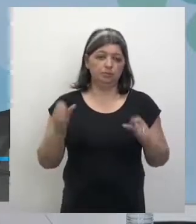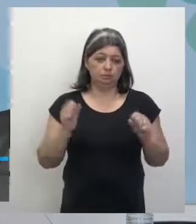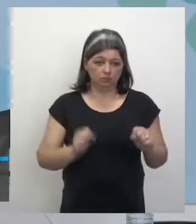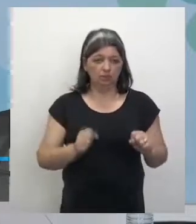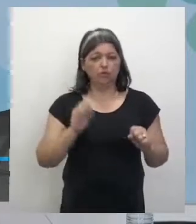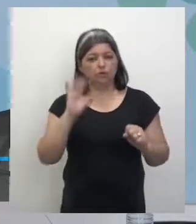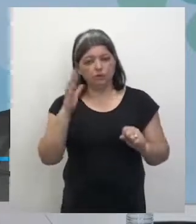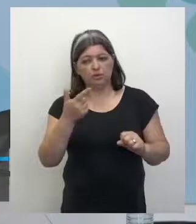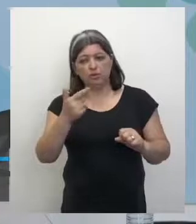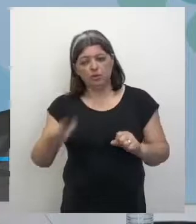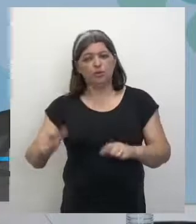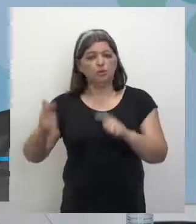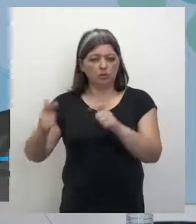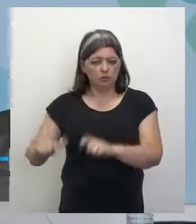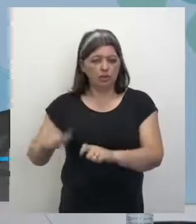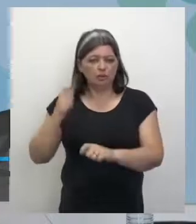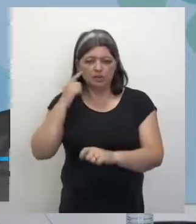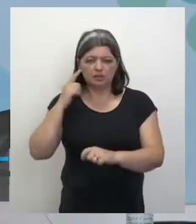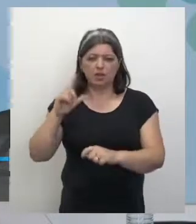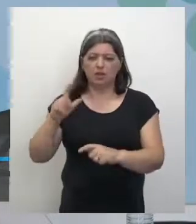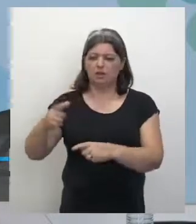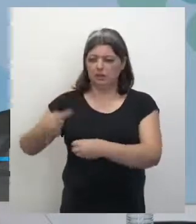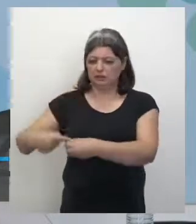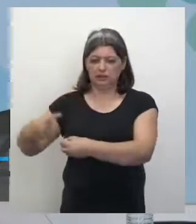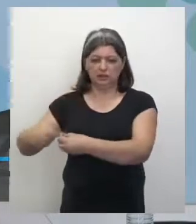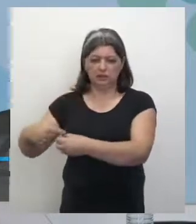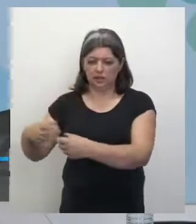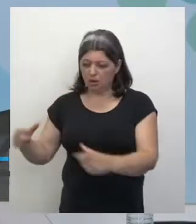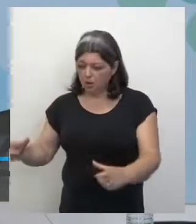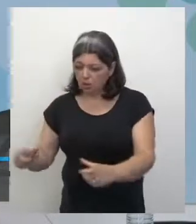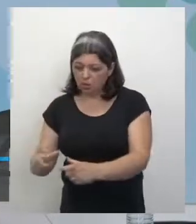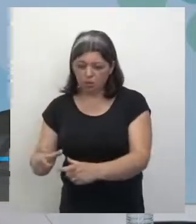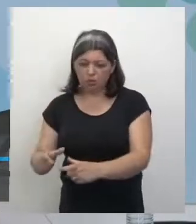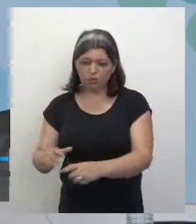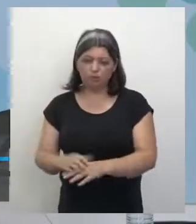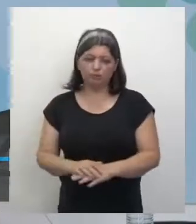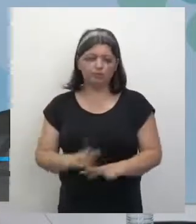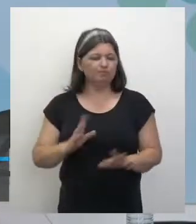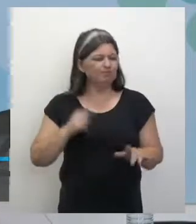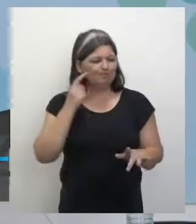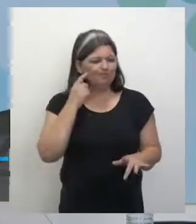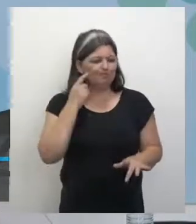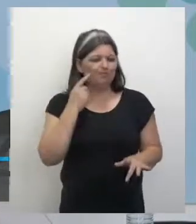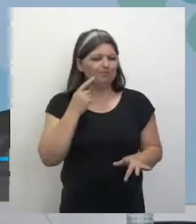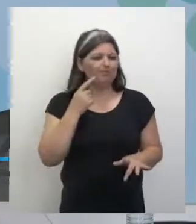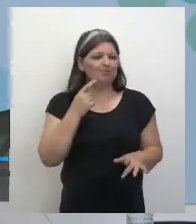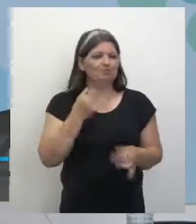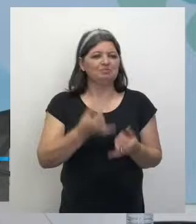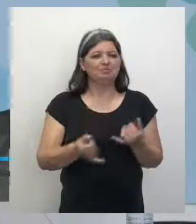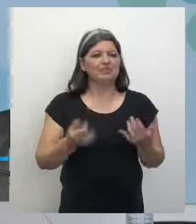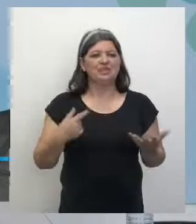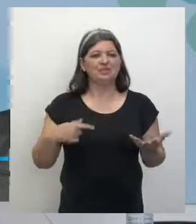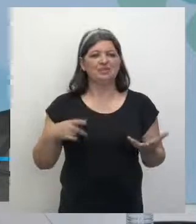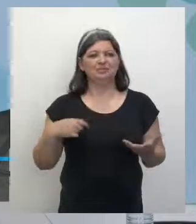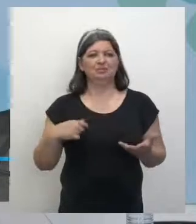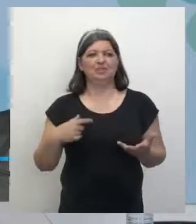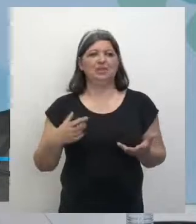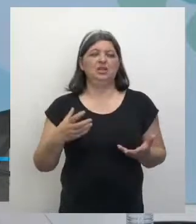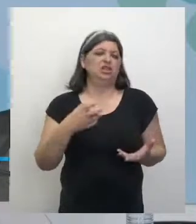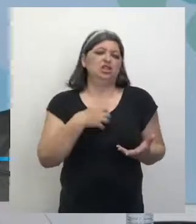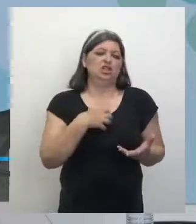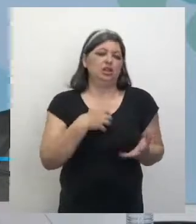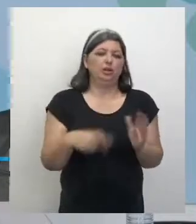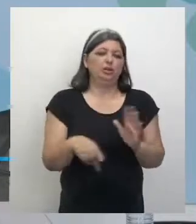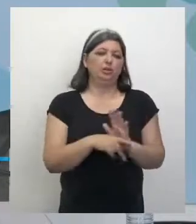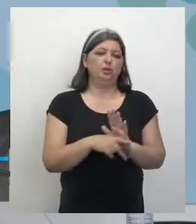outro lugar, como numa cidade menor, esse sujeito ele acaba se tornando blasé, né? Ou seja, tem essa atitude blasé, essa